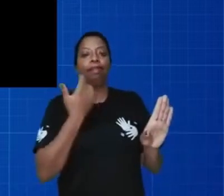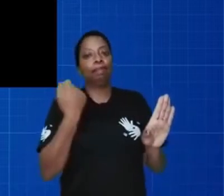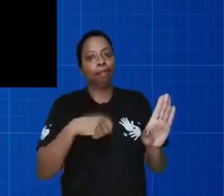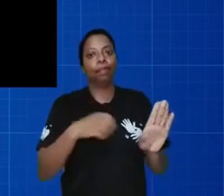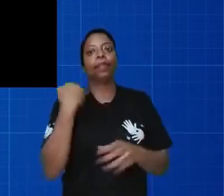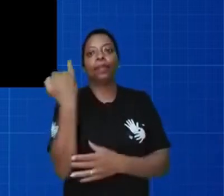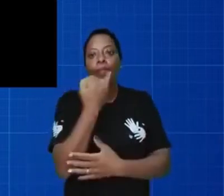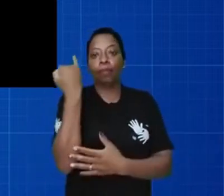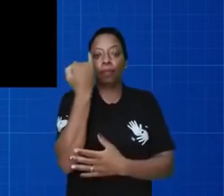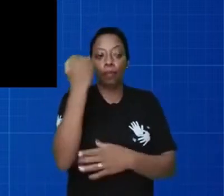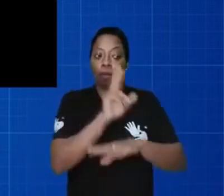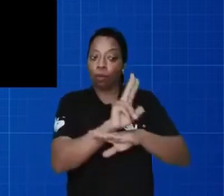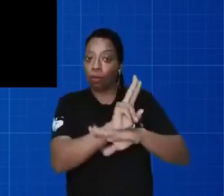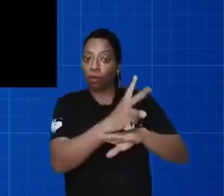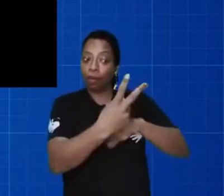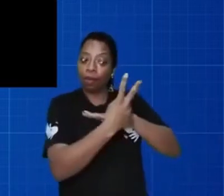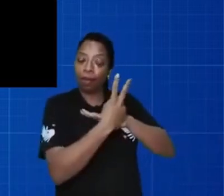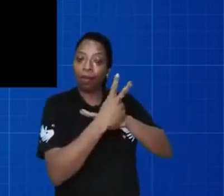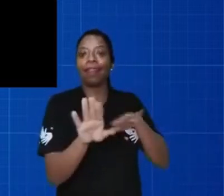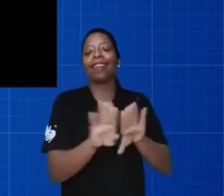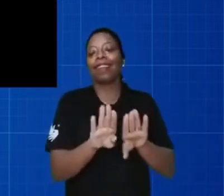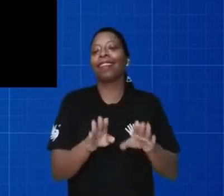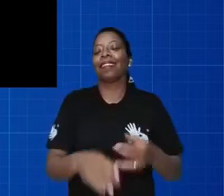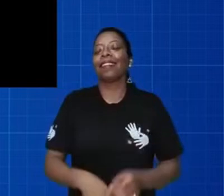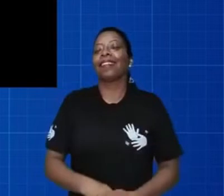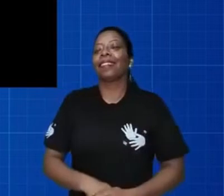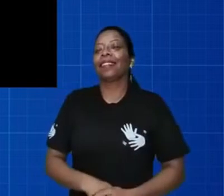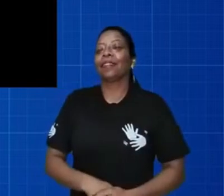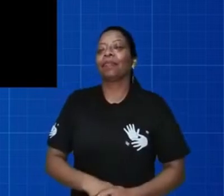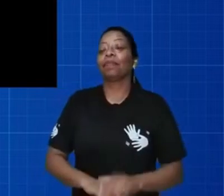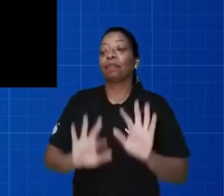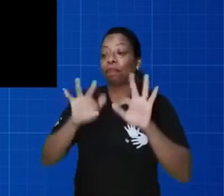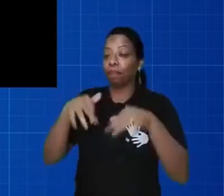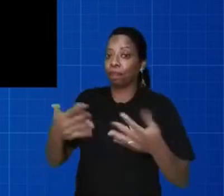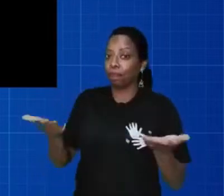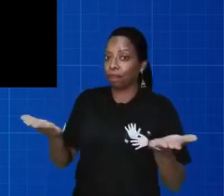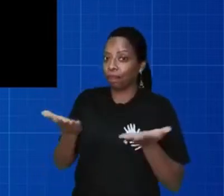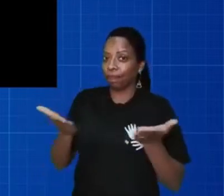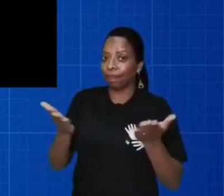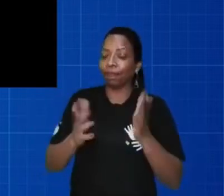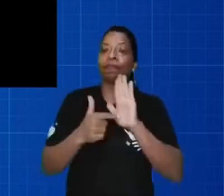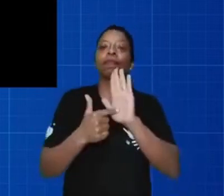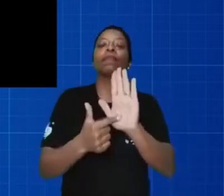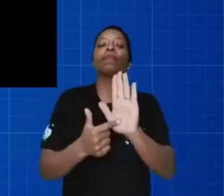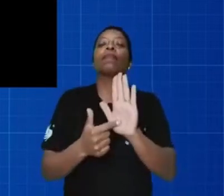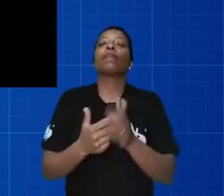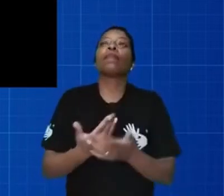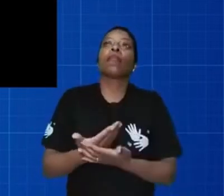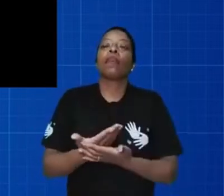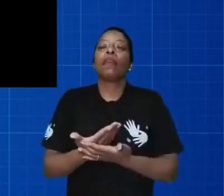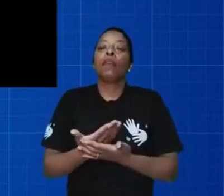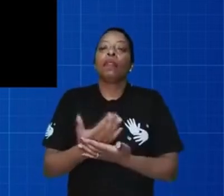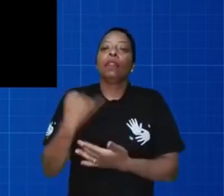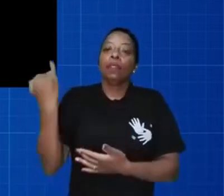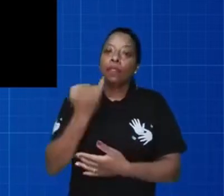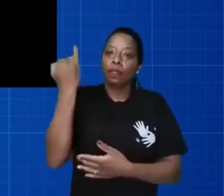Então, para finalizar, né, eu trago aqui para vocês que é importante cuidar da saúde com qualidade, com segurança,